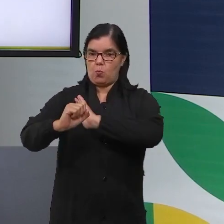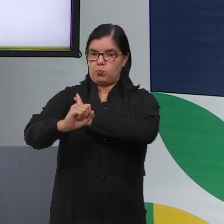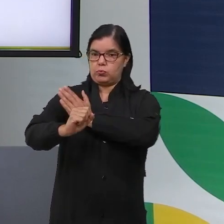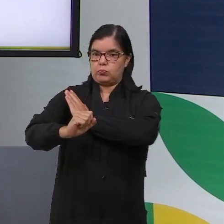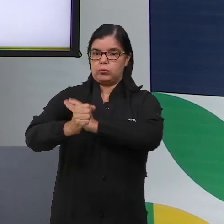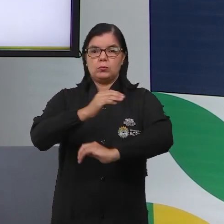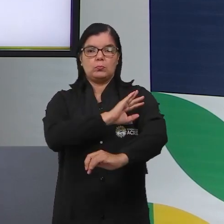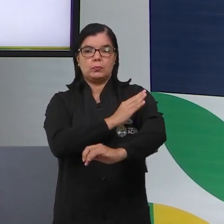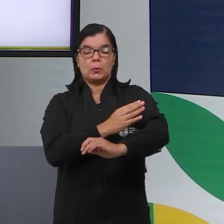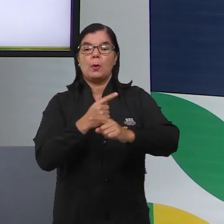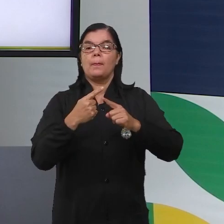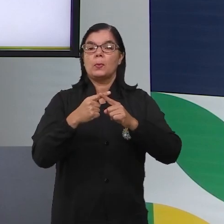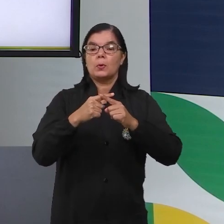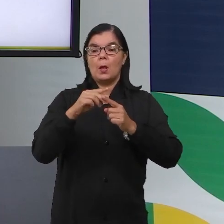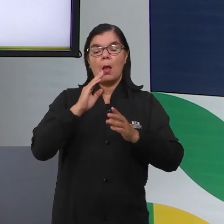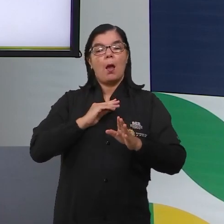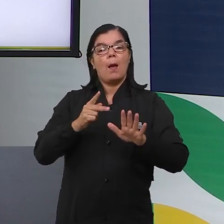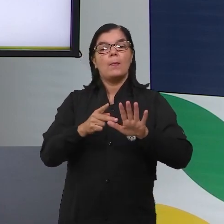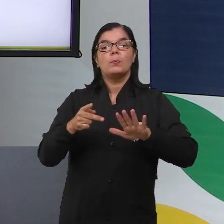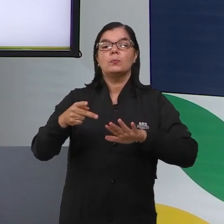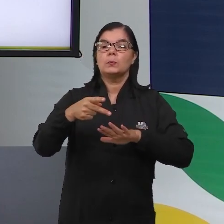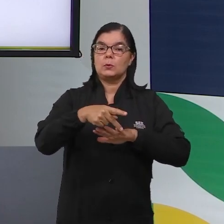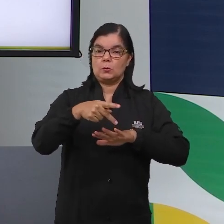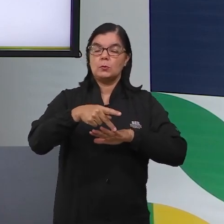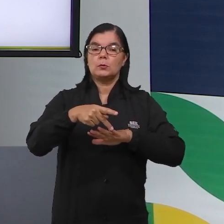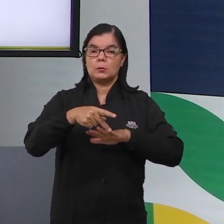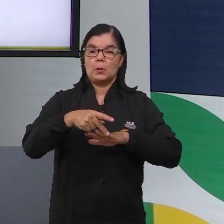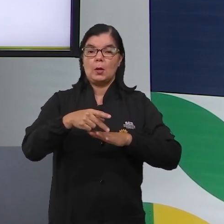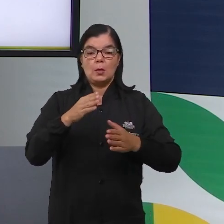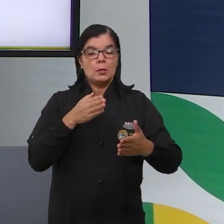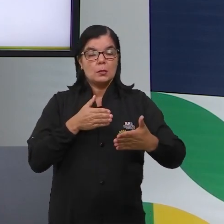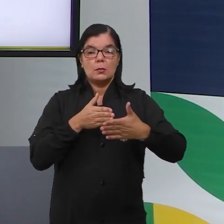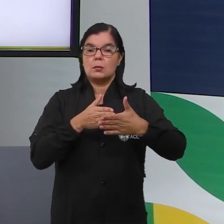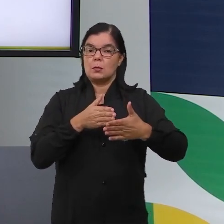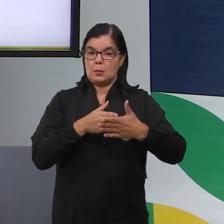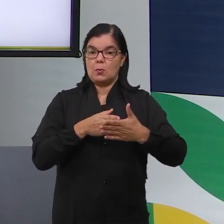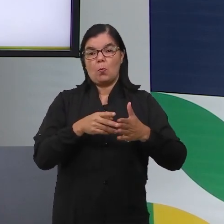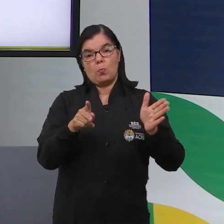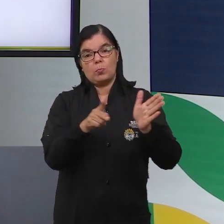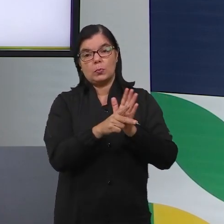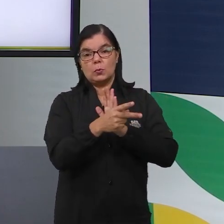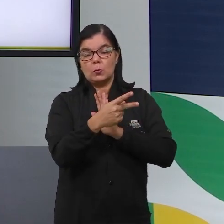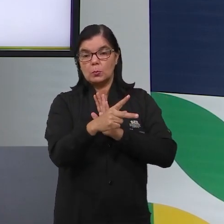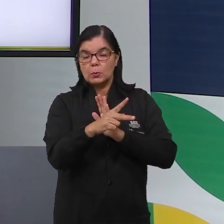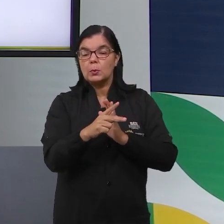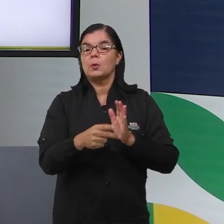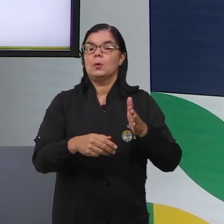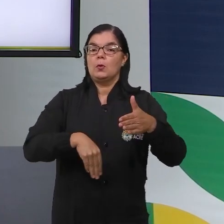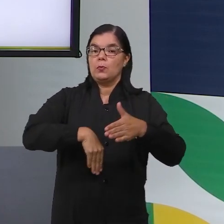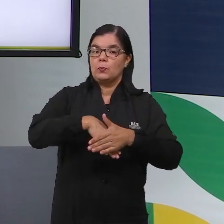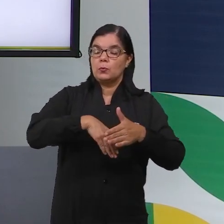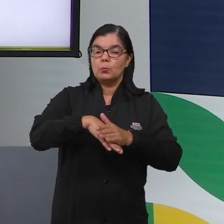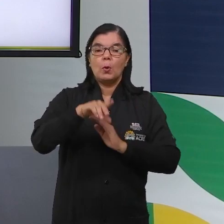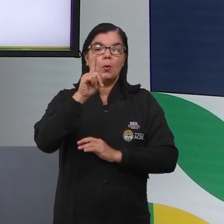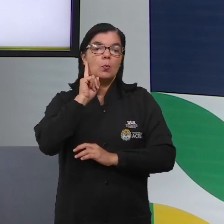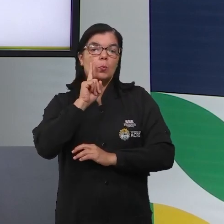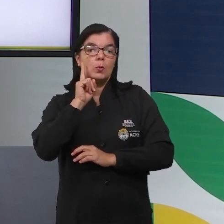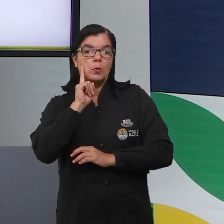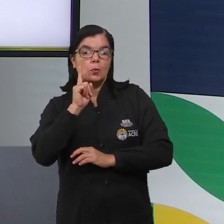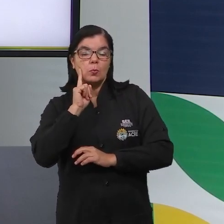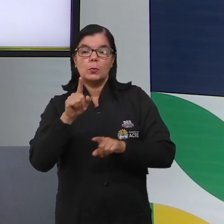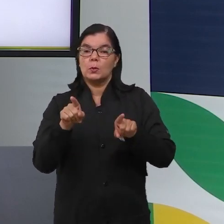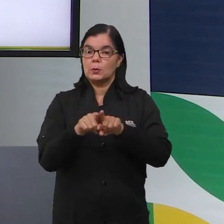grandes, porque a prioridade deles é os esportes delimitados como um deles, por exemplo, o futebol americano, o